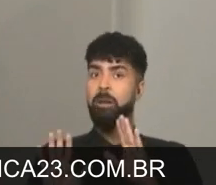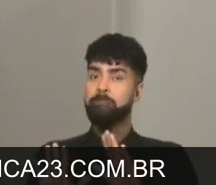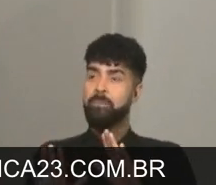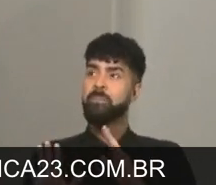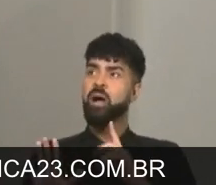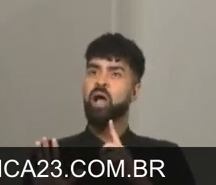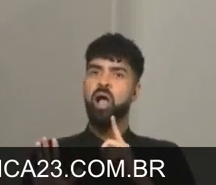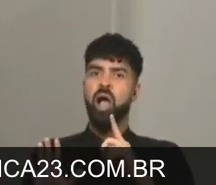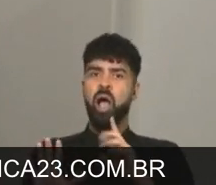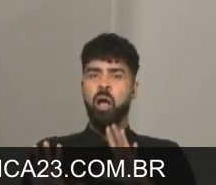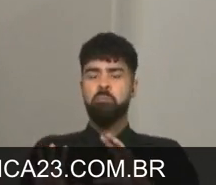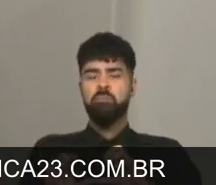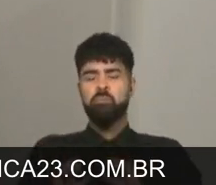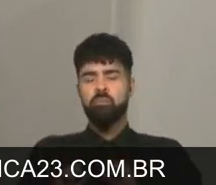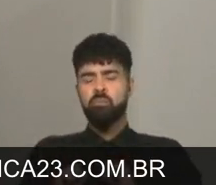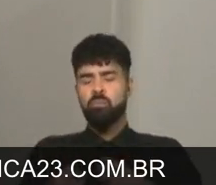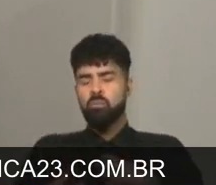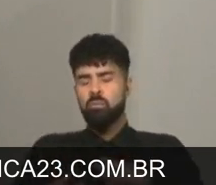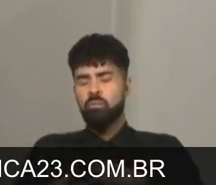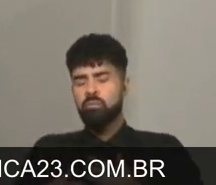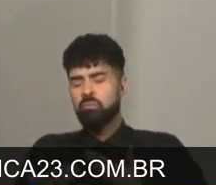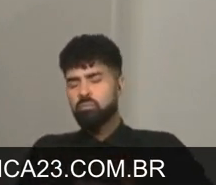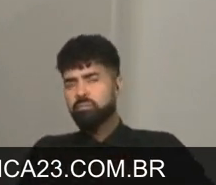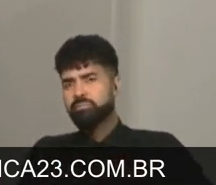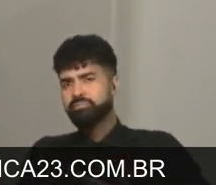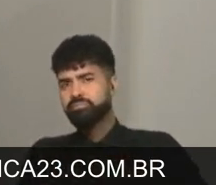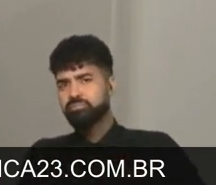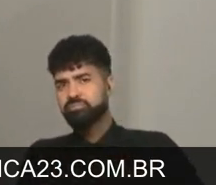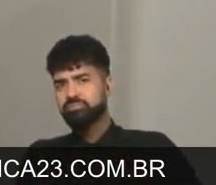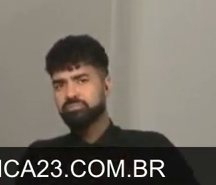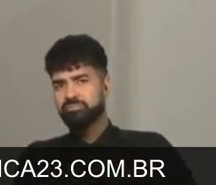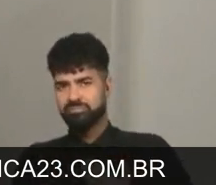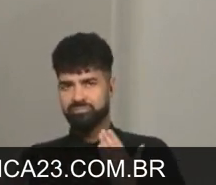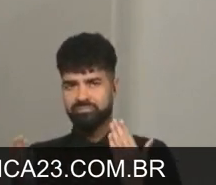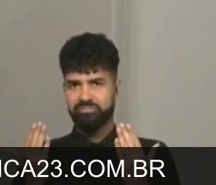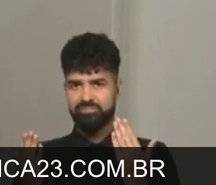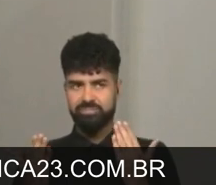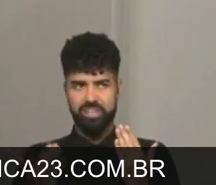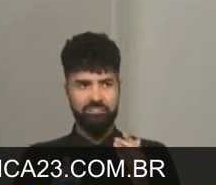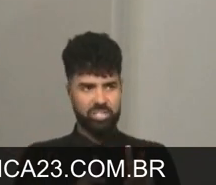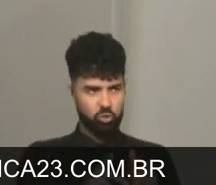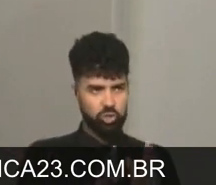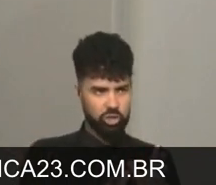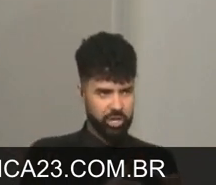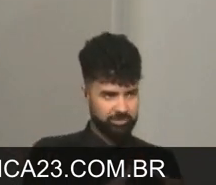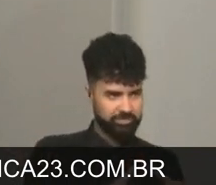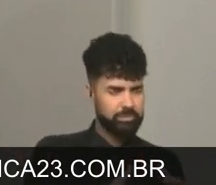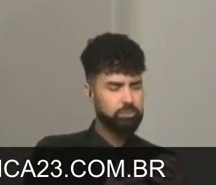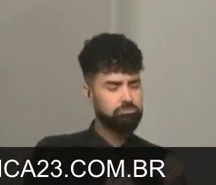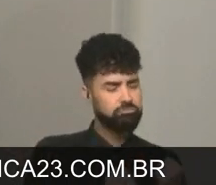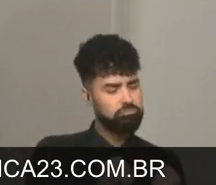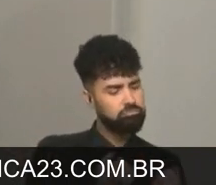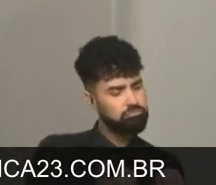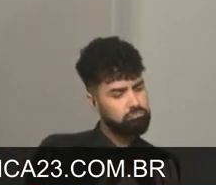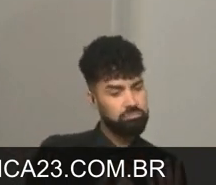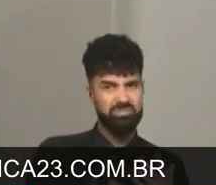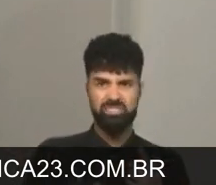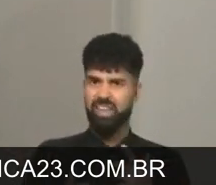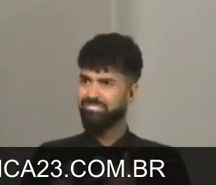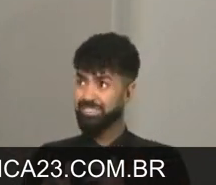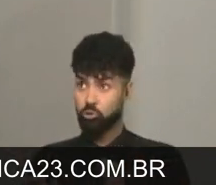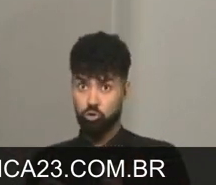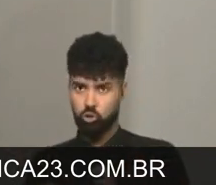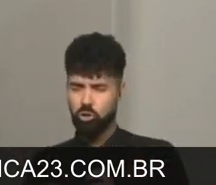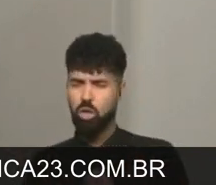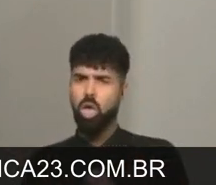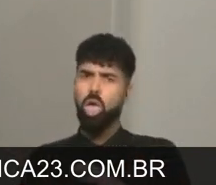mas quando a gente compara os quadros clínicos essas pessoas vacinadas mas não vacinadas tem quadros